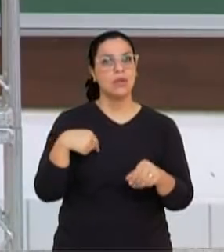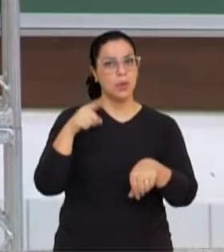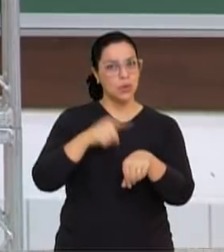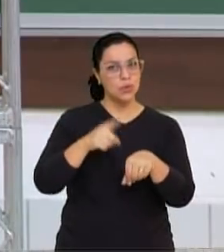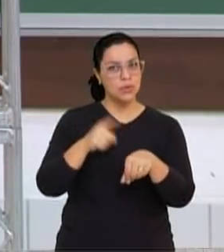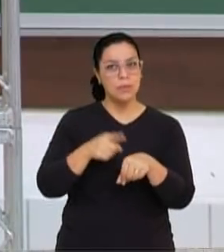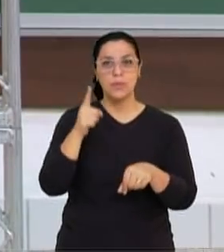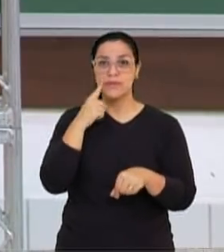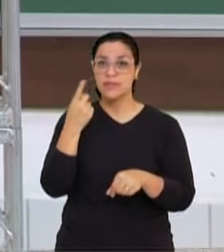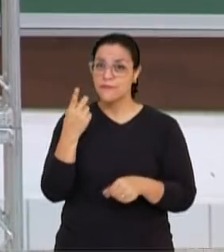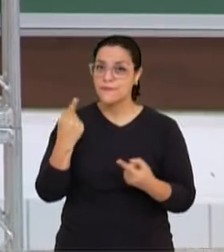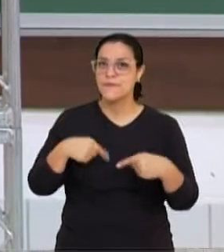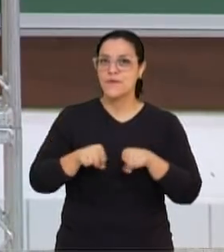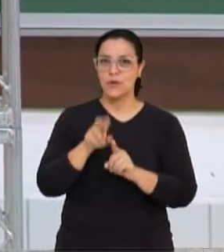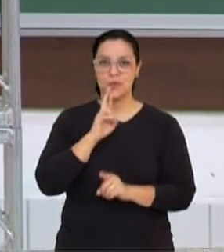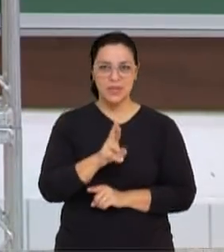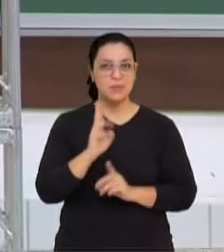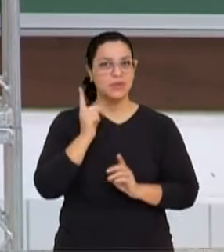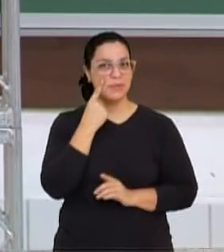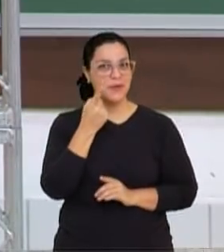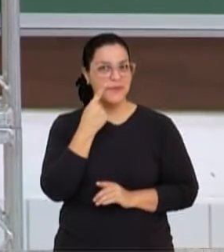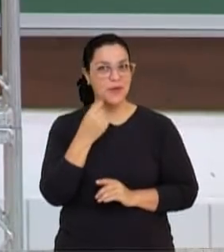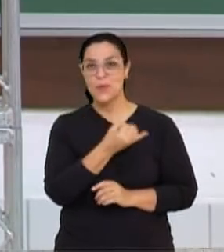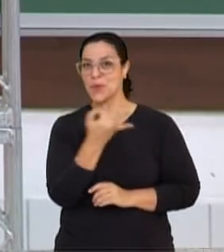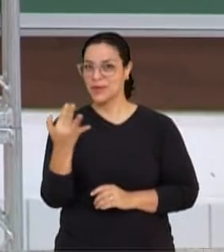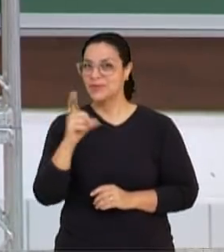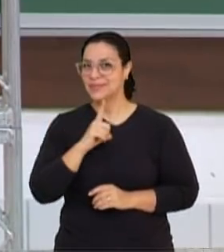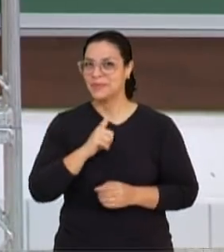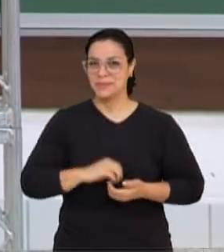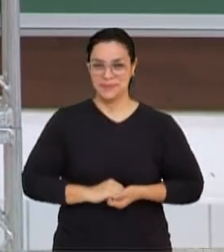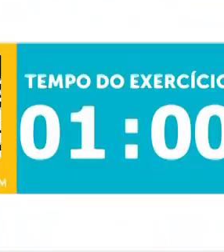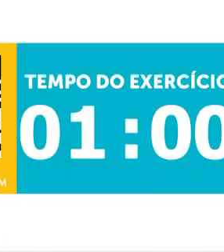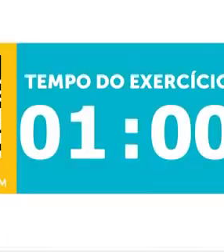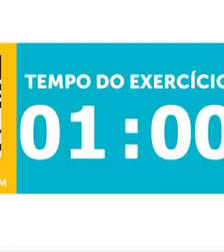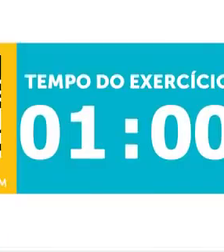um tempinho para vocês e eu já retorno aqui para a gente ver quantos semestres.